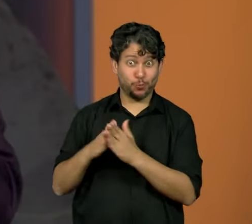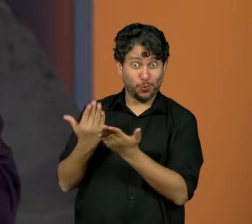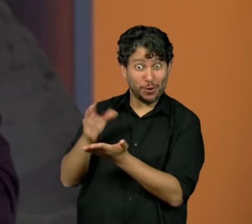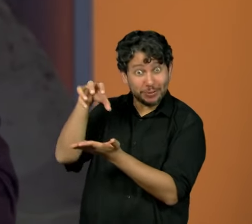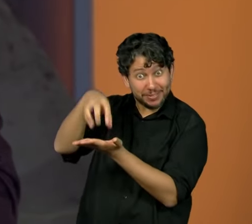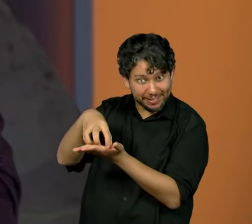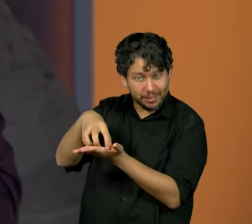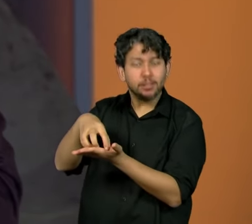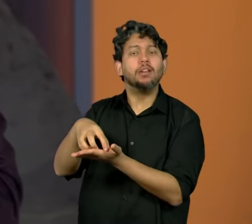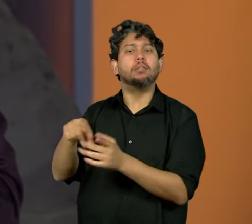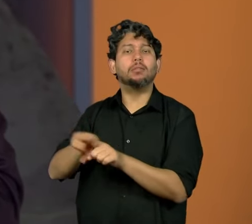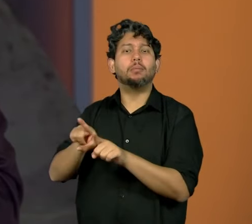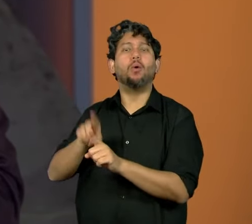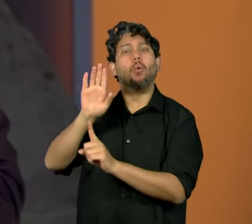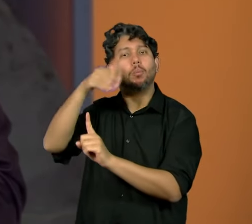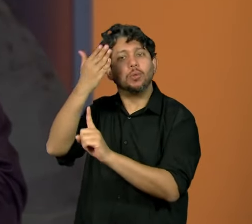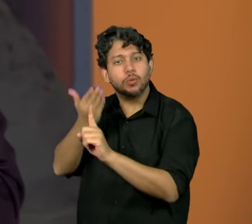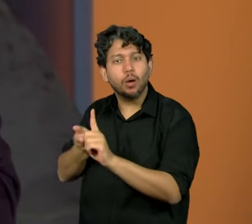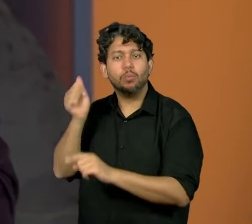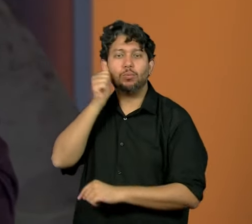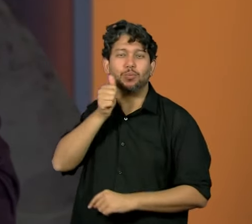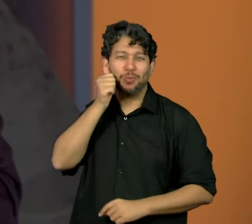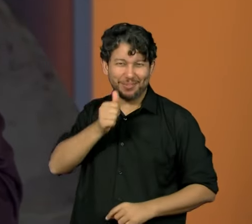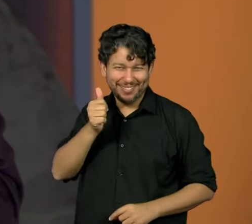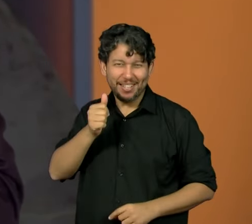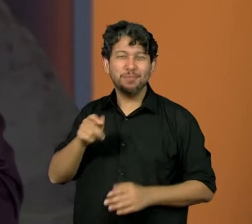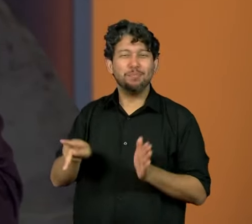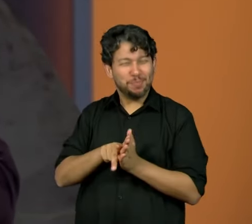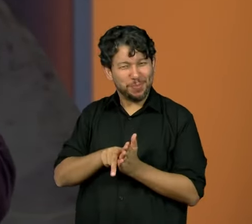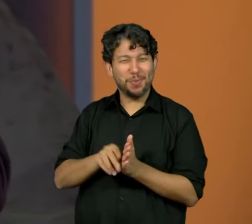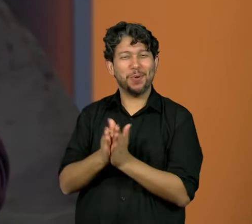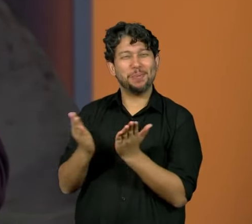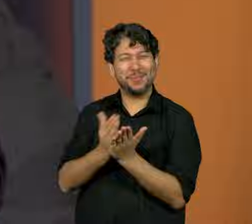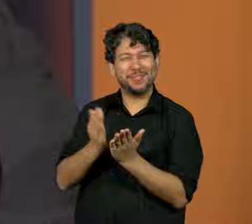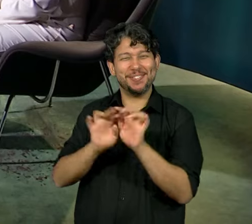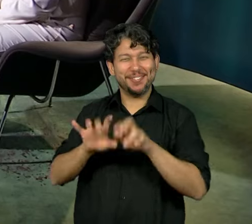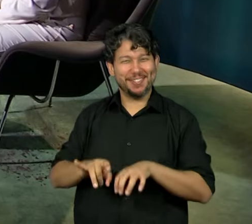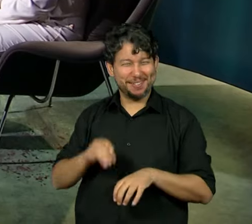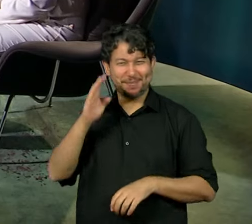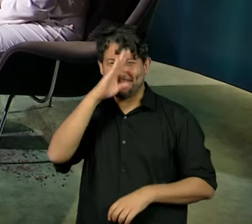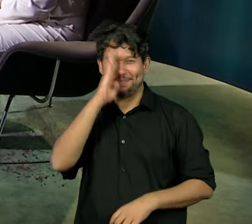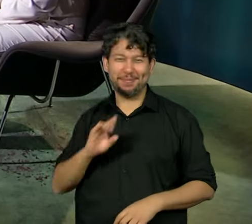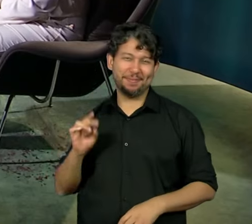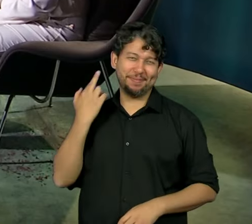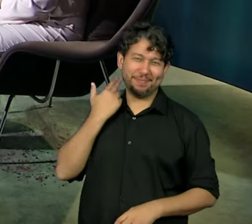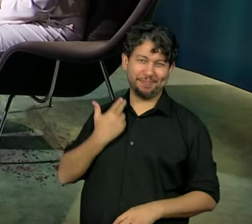das mais importantes escritoras negras da literatura brasileira. Vamos acompanhar.